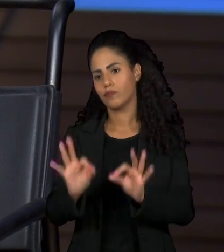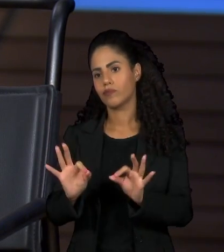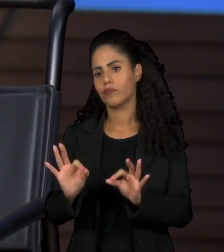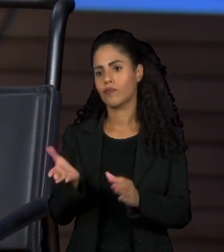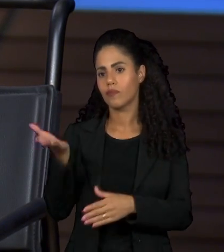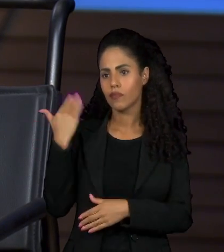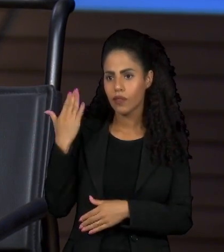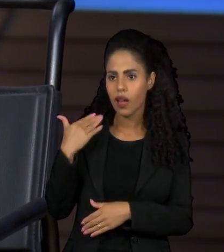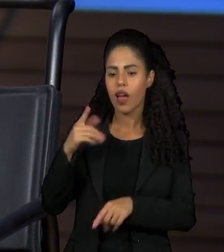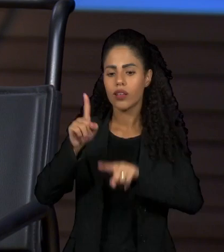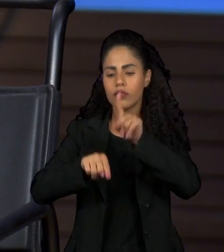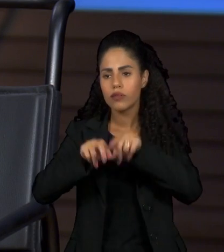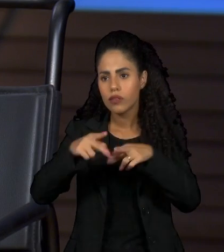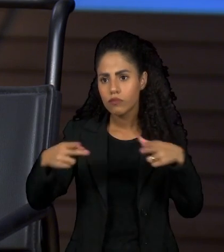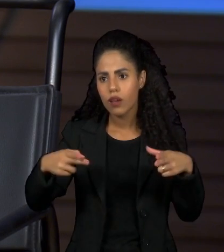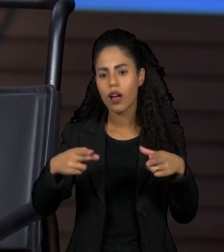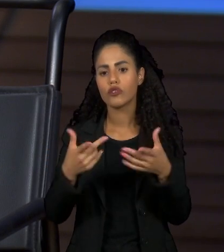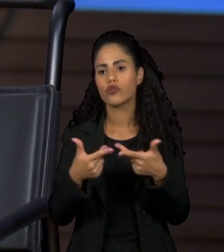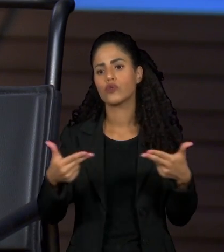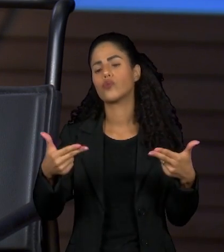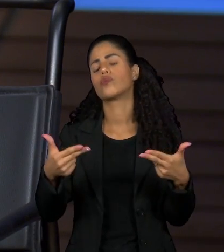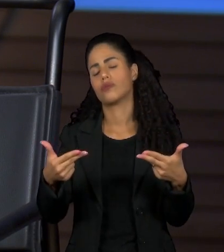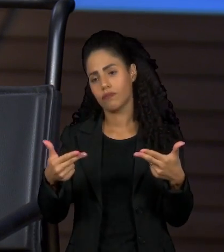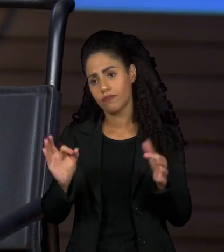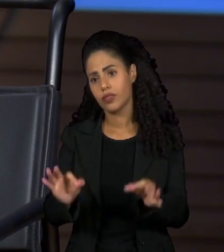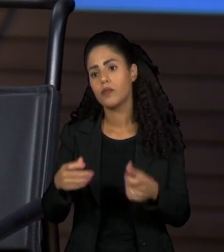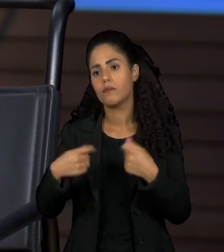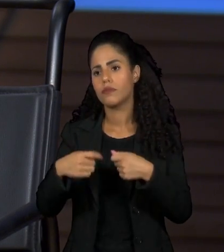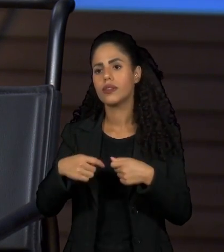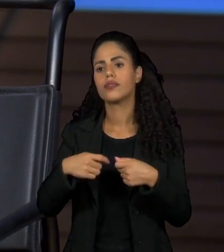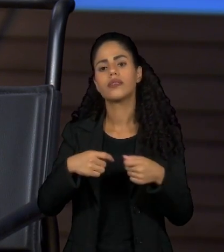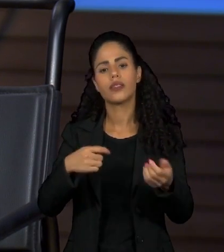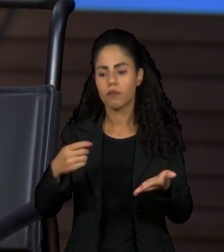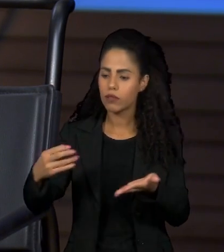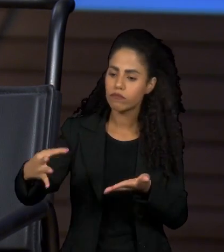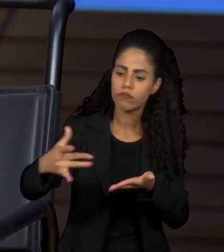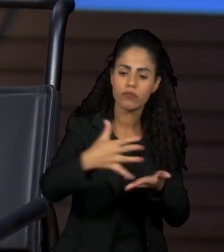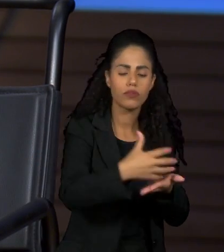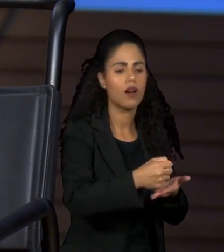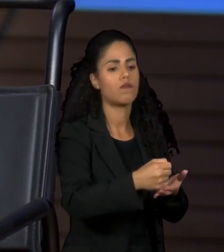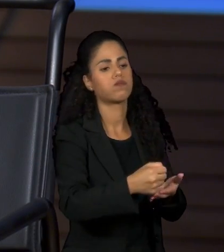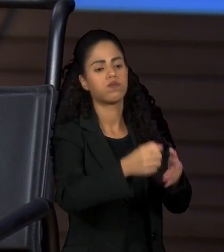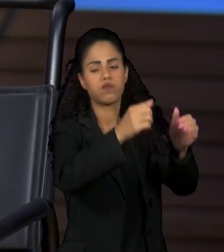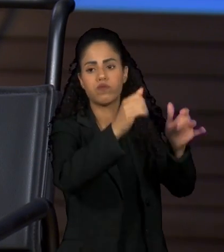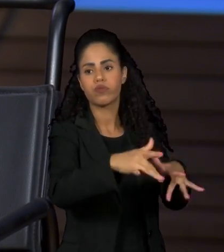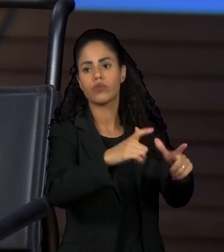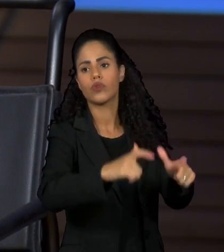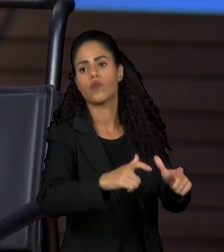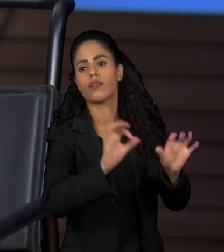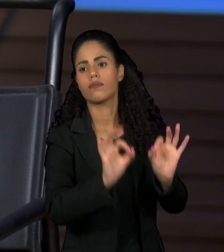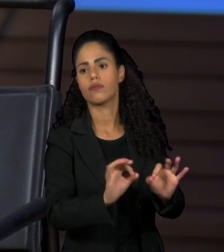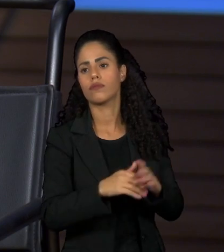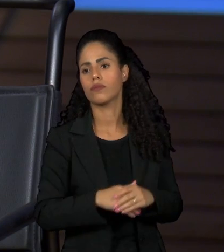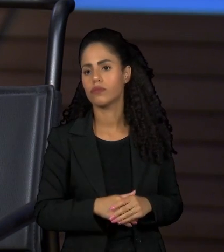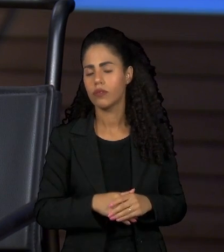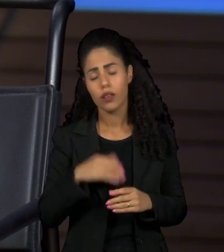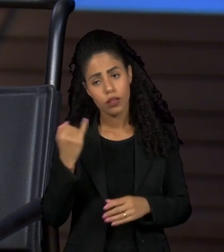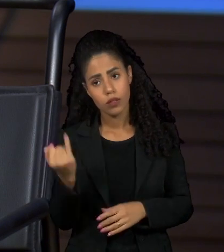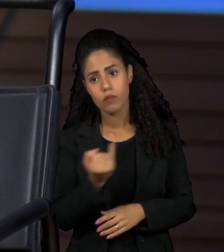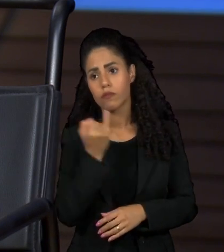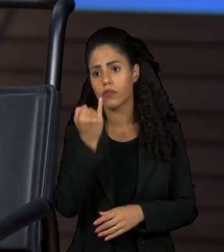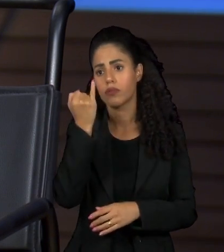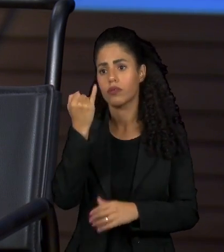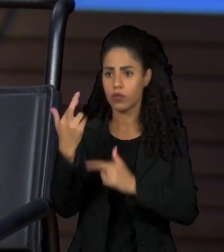utilizaram as matérias-primas e produziram aquilo, nada mais justo do que eles também recolherem e darem o destino correto, até para fornecer para o consumidor